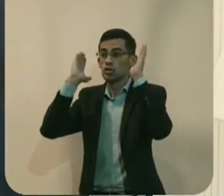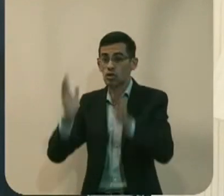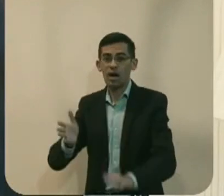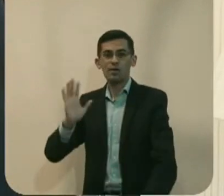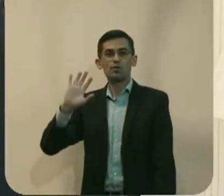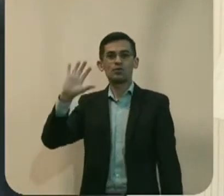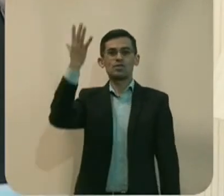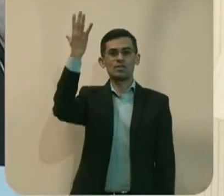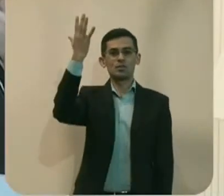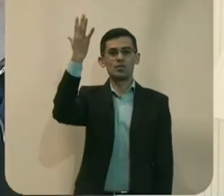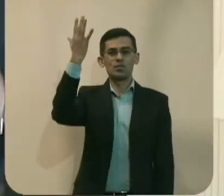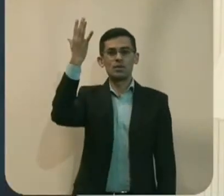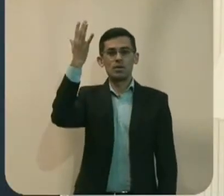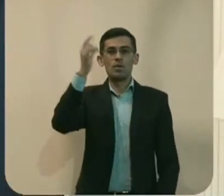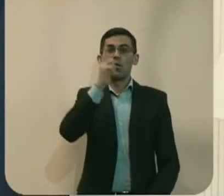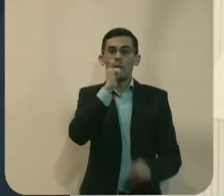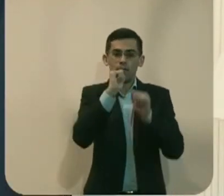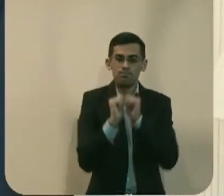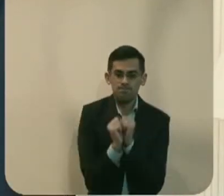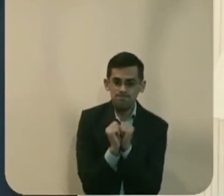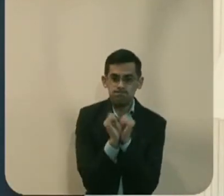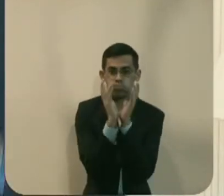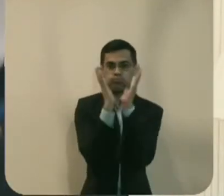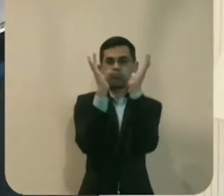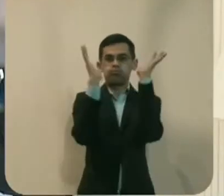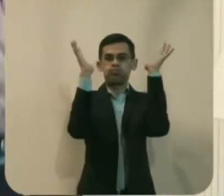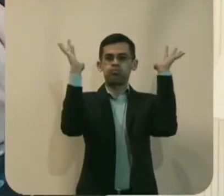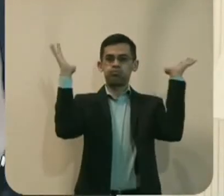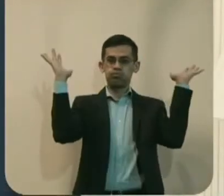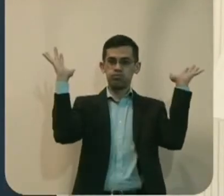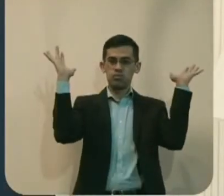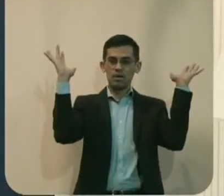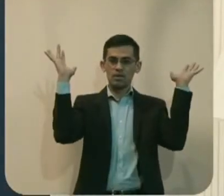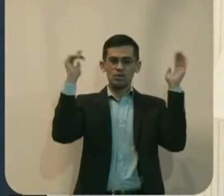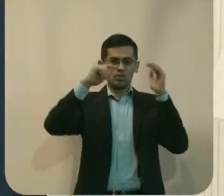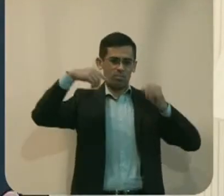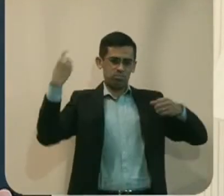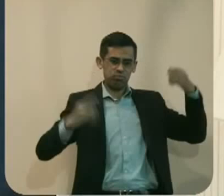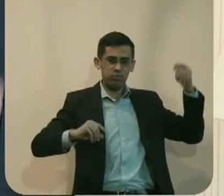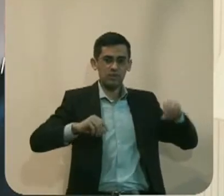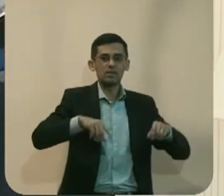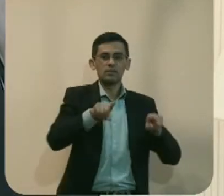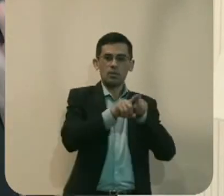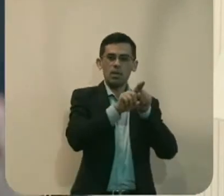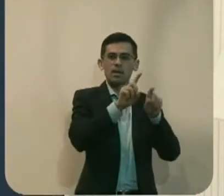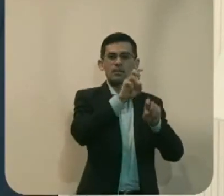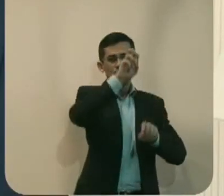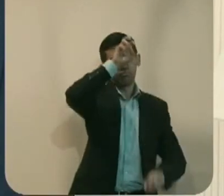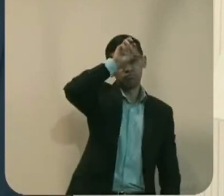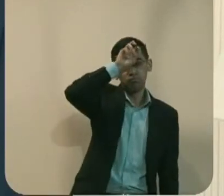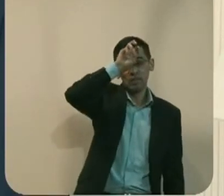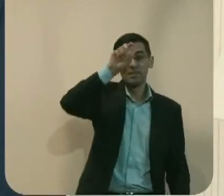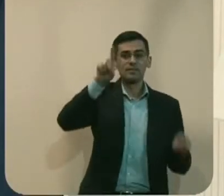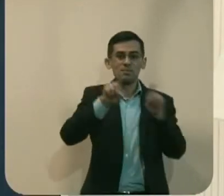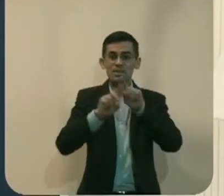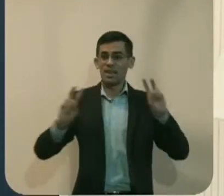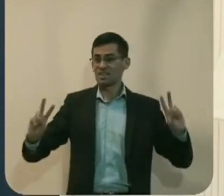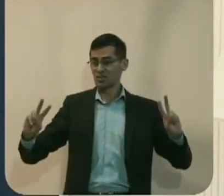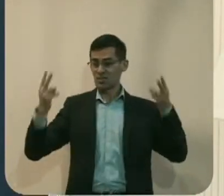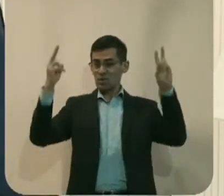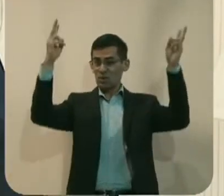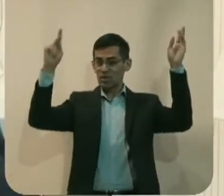havia acontecido, um mar aberto, as pragas do Egito e as vitórias de